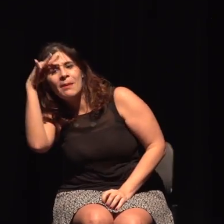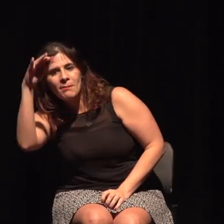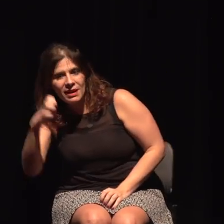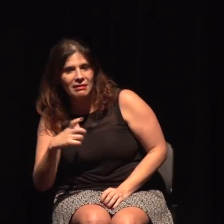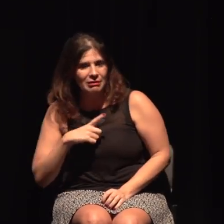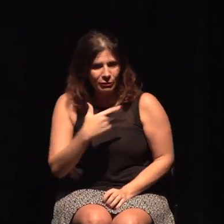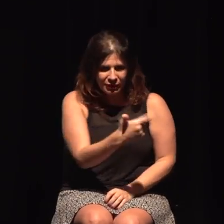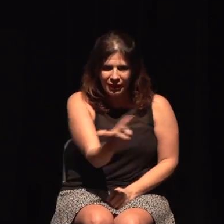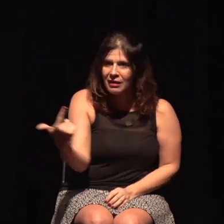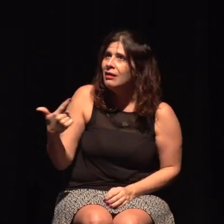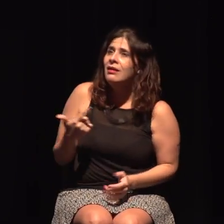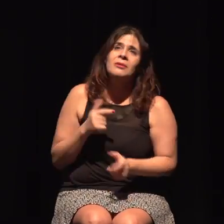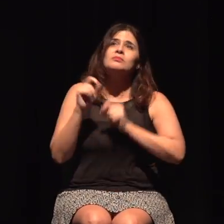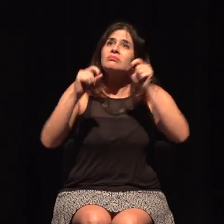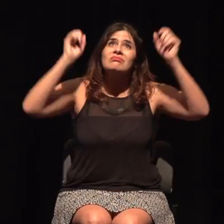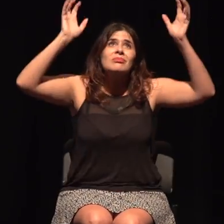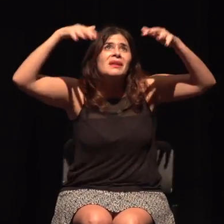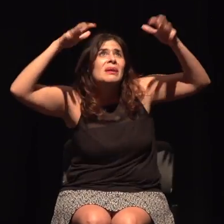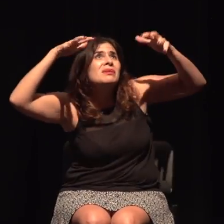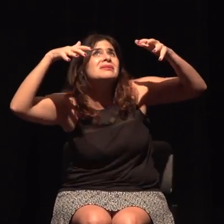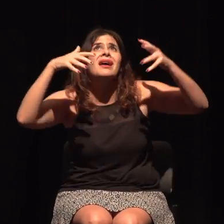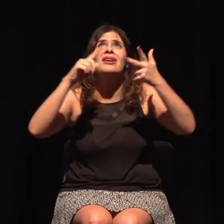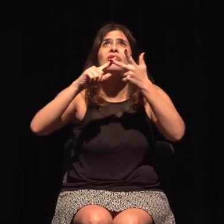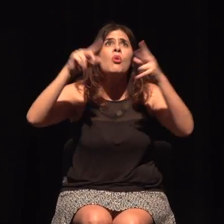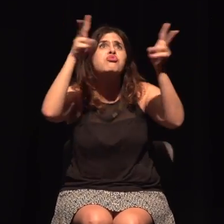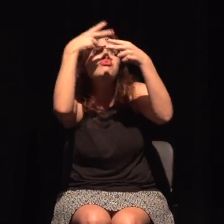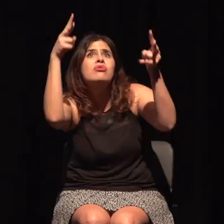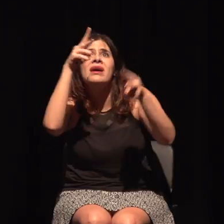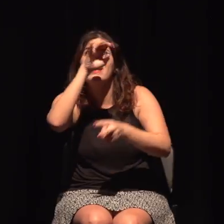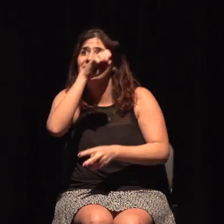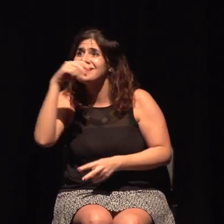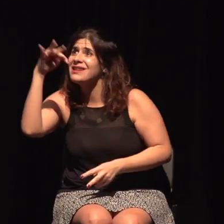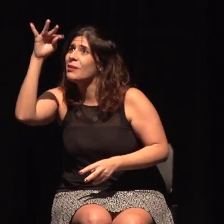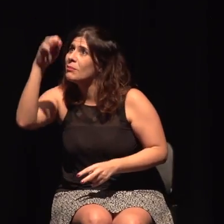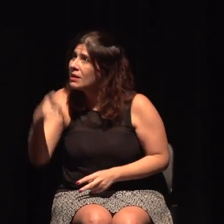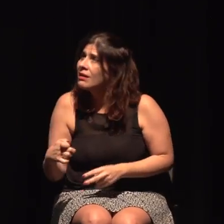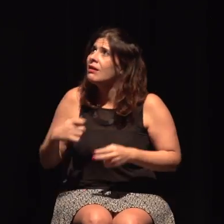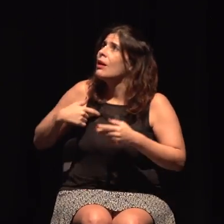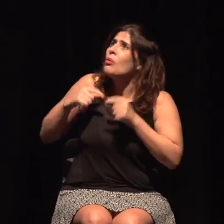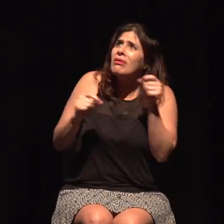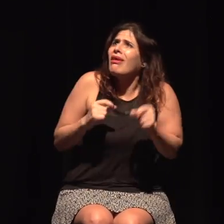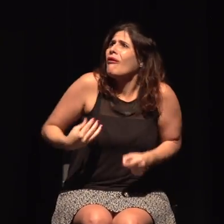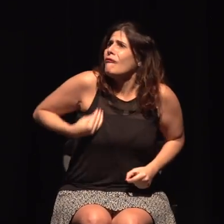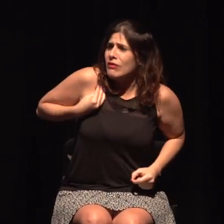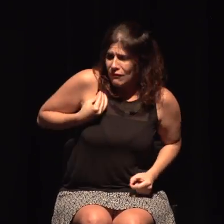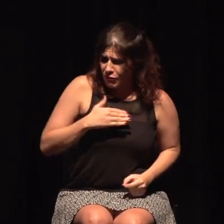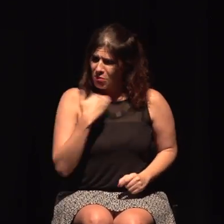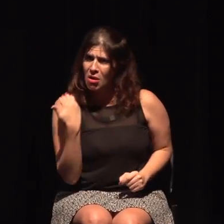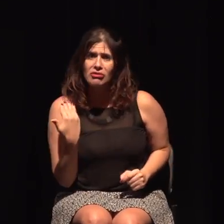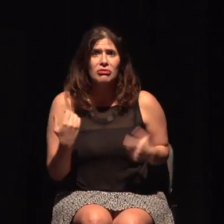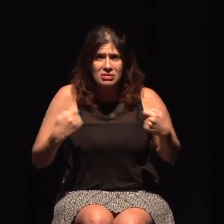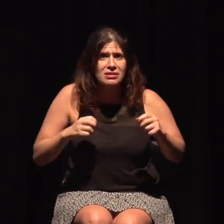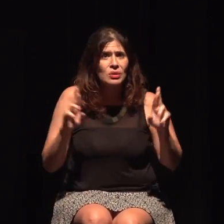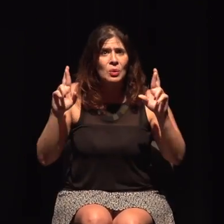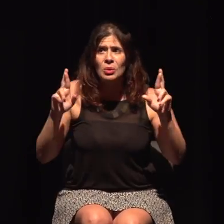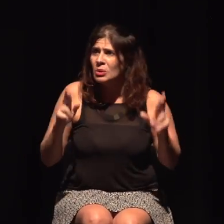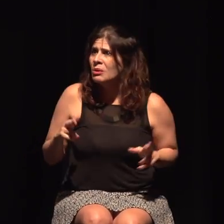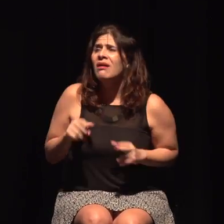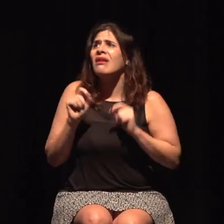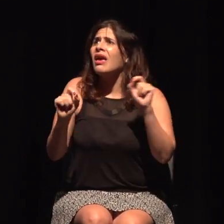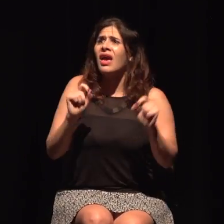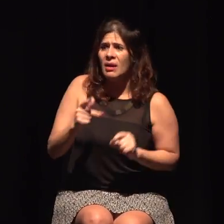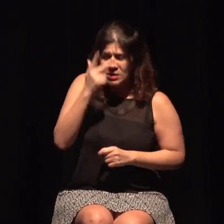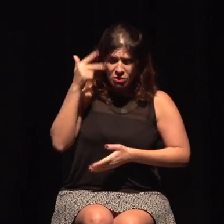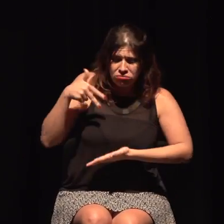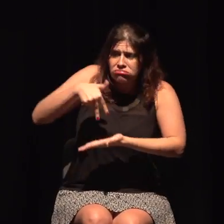da estepe, que se desdobra sempre mais estepe, em tempestade e vento de estepe. Como se não fosse questão de vida ou morte. Quem devia